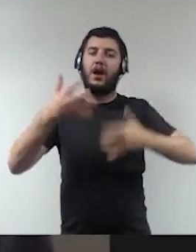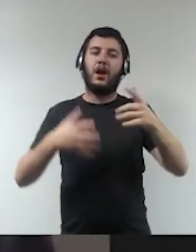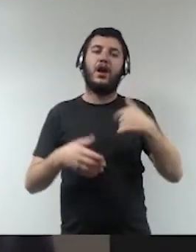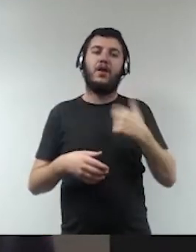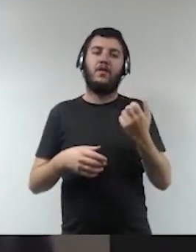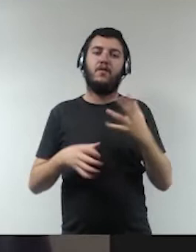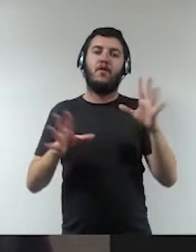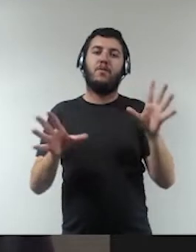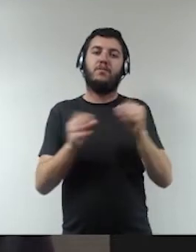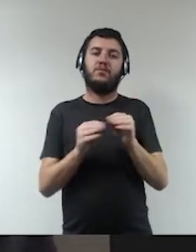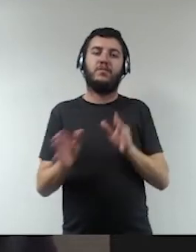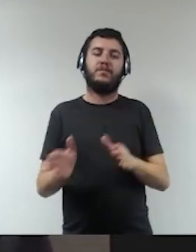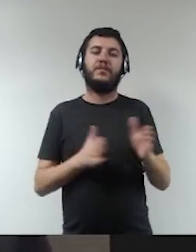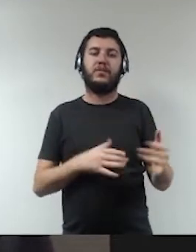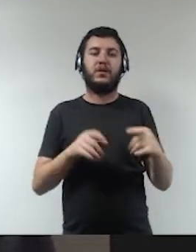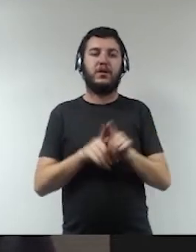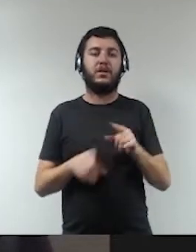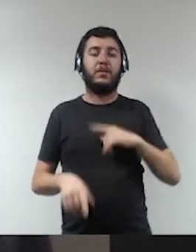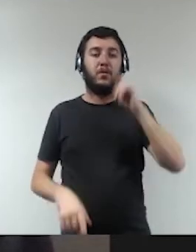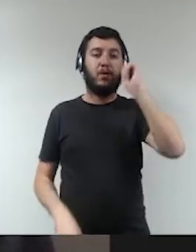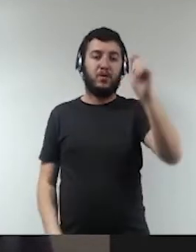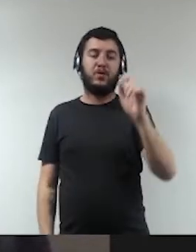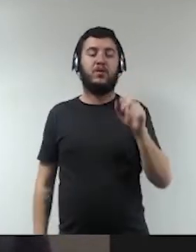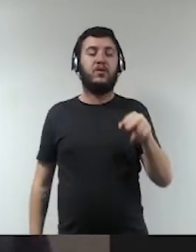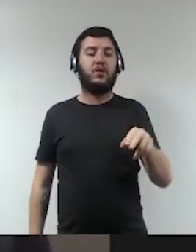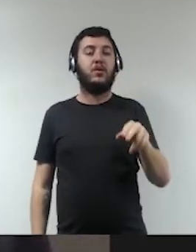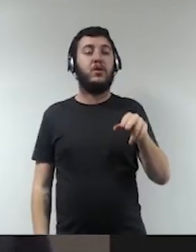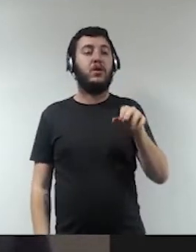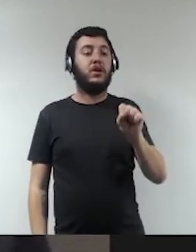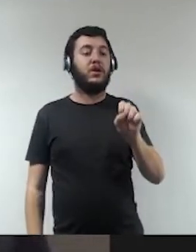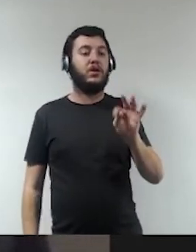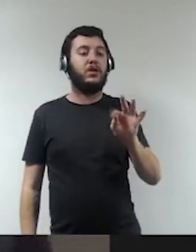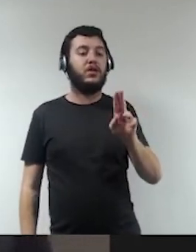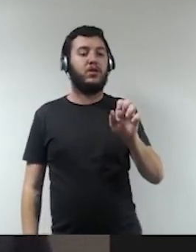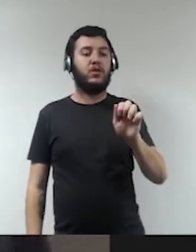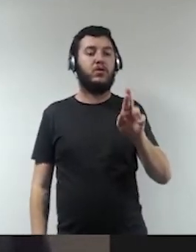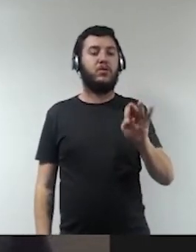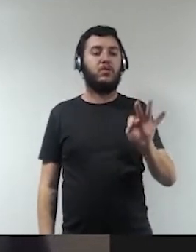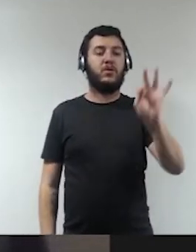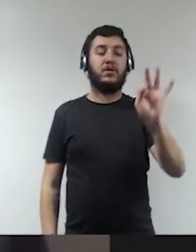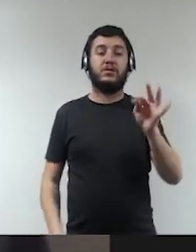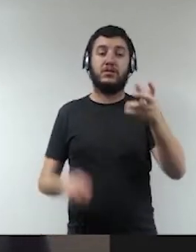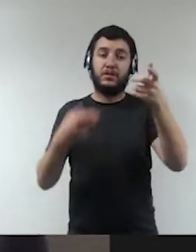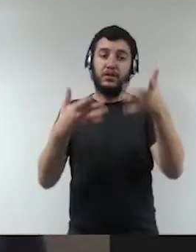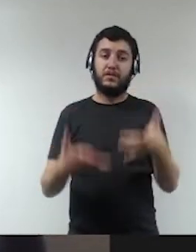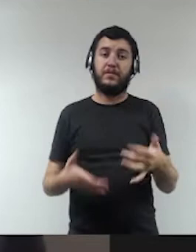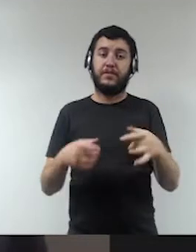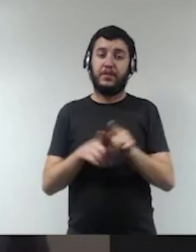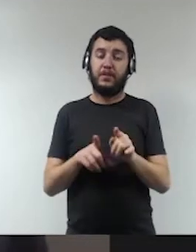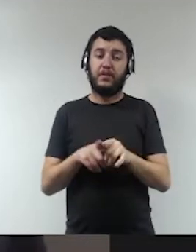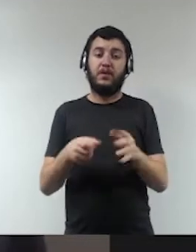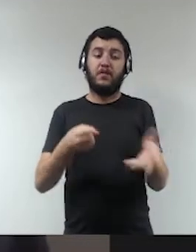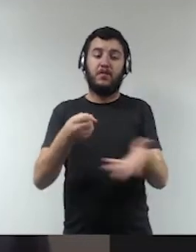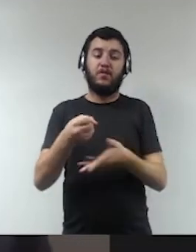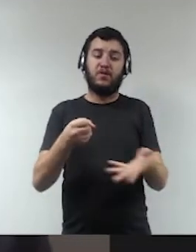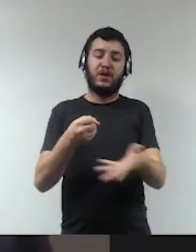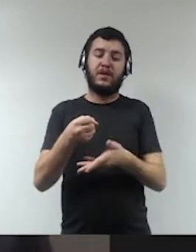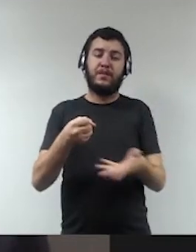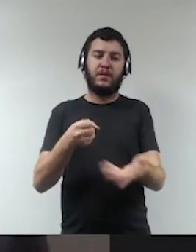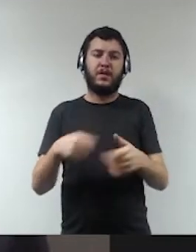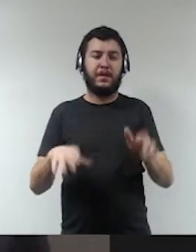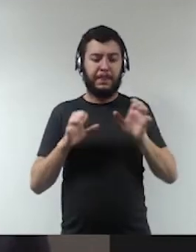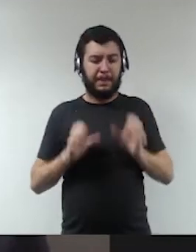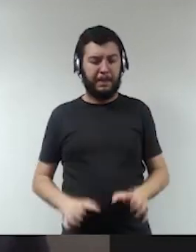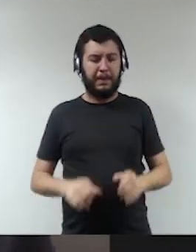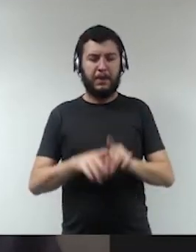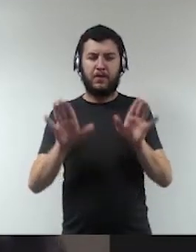longeva. O Stuart Mill opunha-se a Kant justamente nos fundamentos da ética relativa